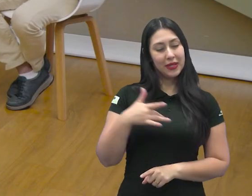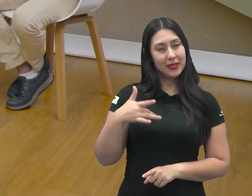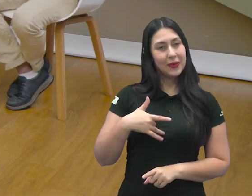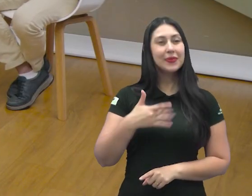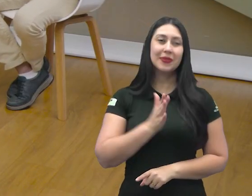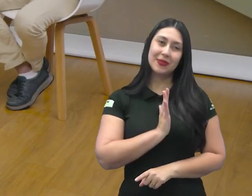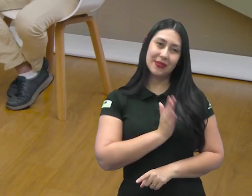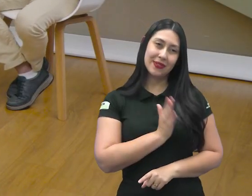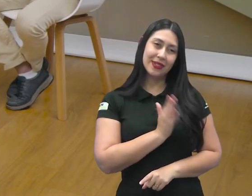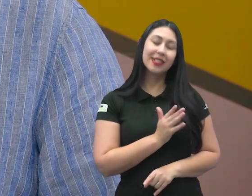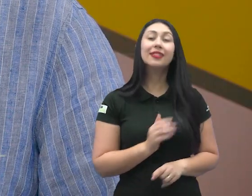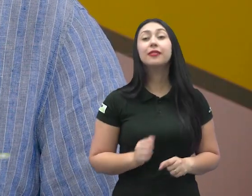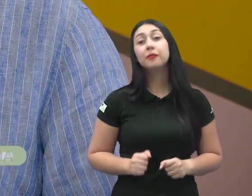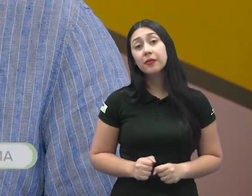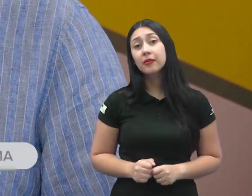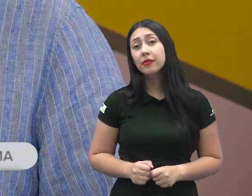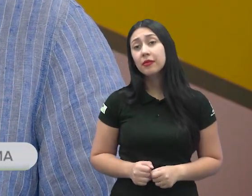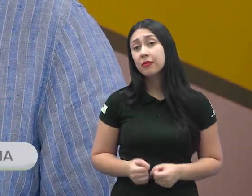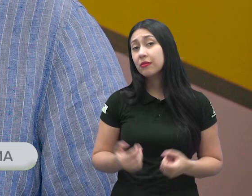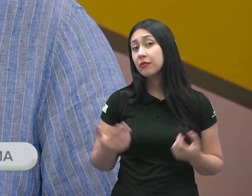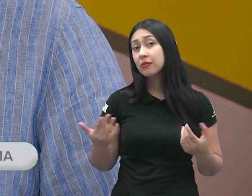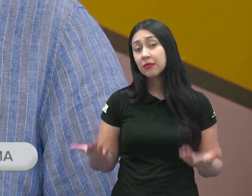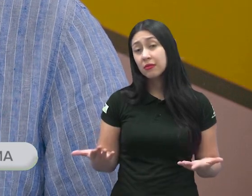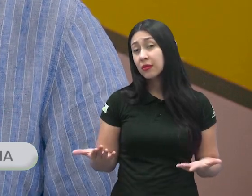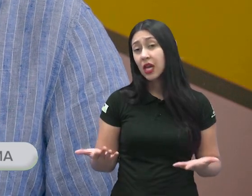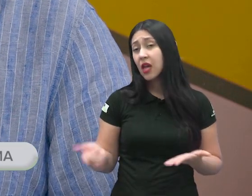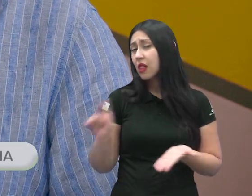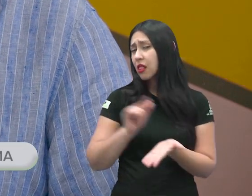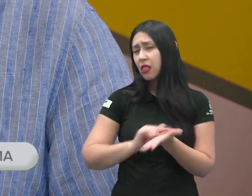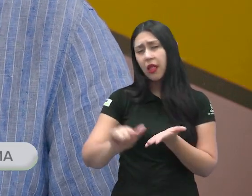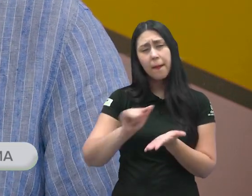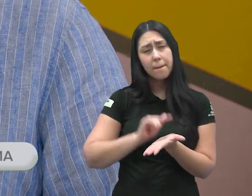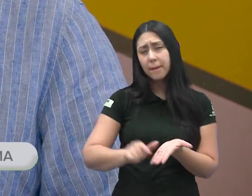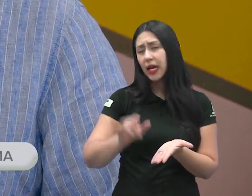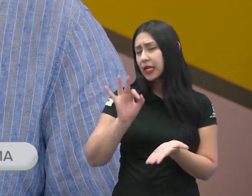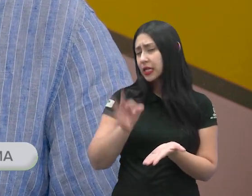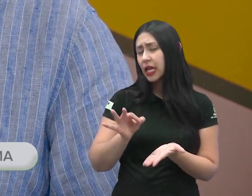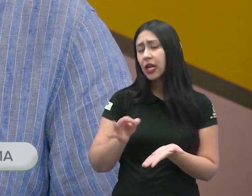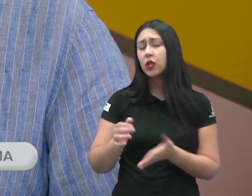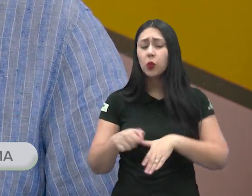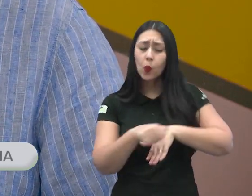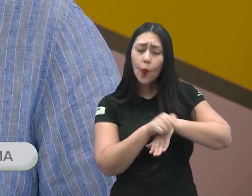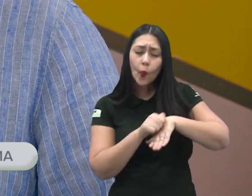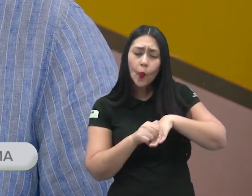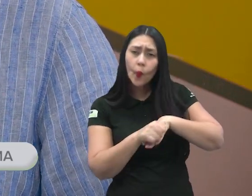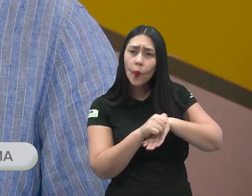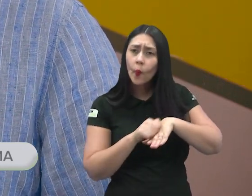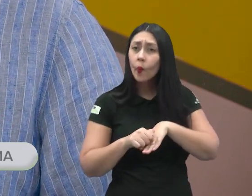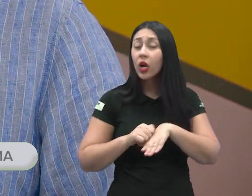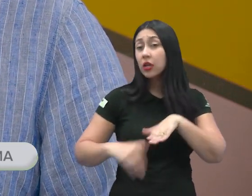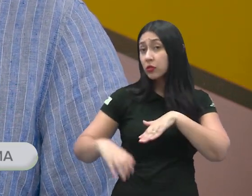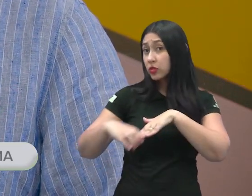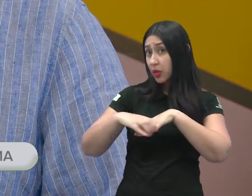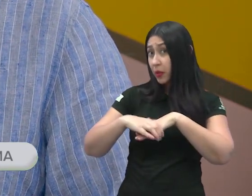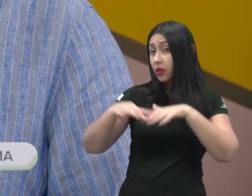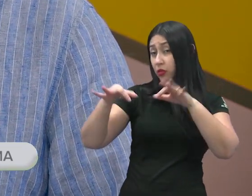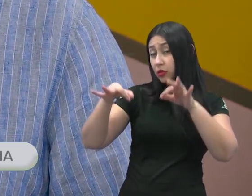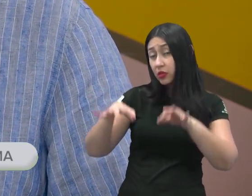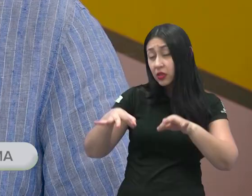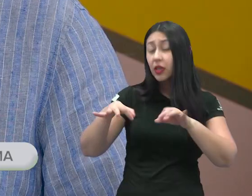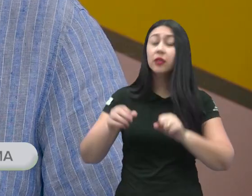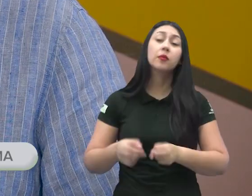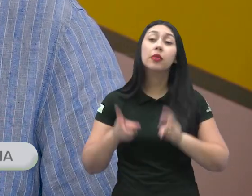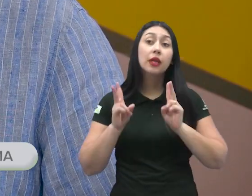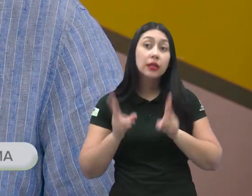Sim. Os cuidados principais, higienização, mantê-los secos, calçados adequados, né? Sempre